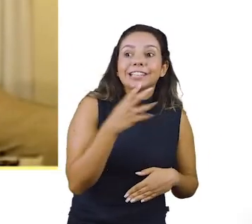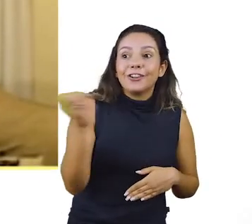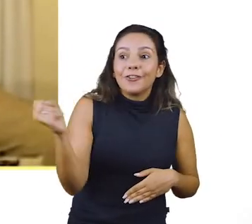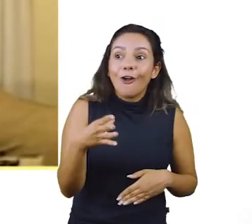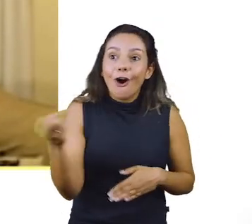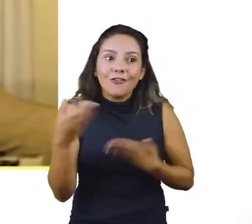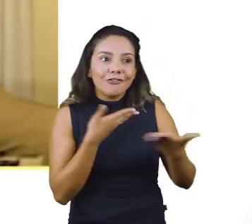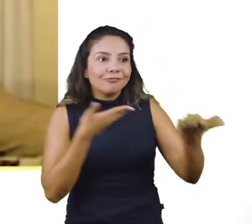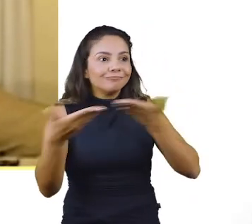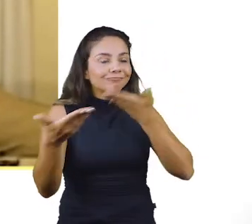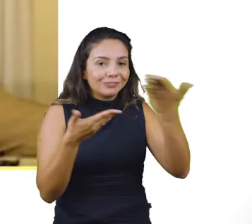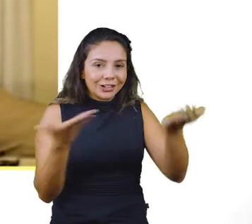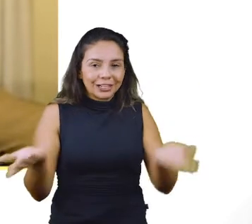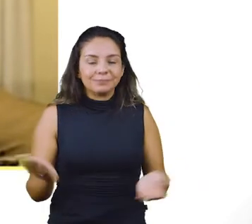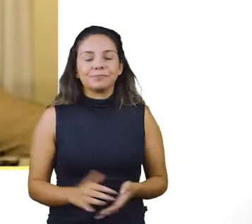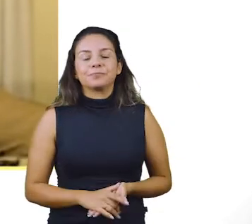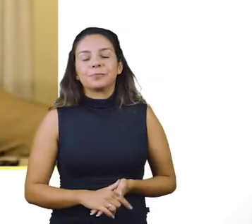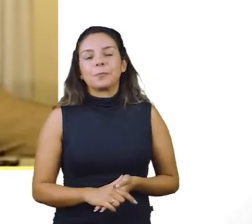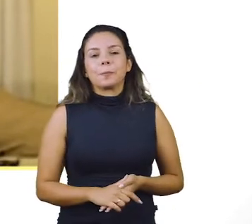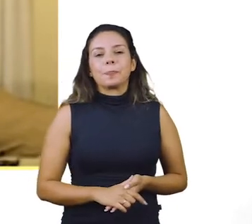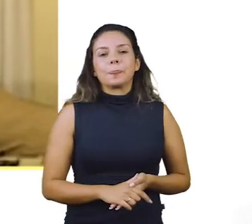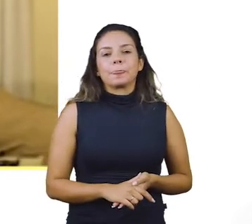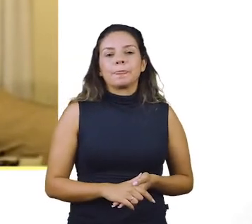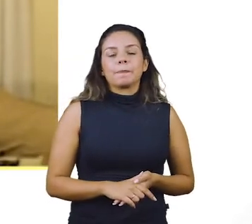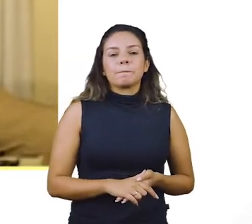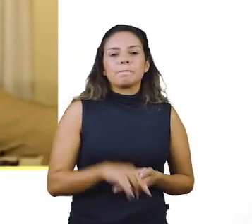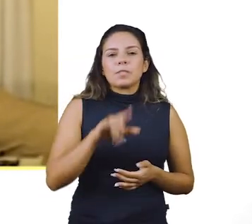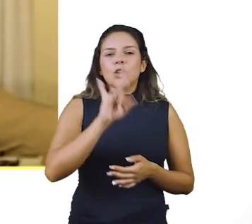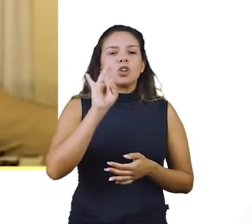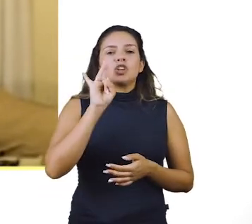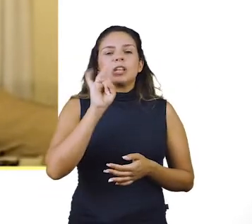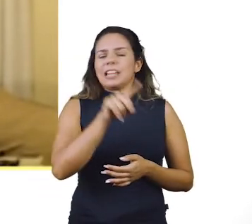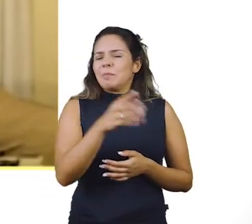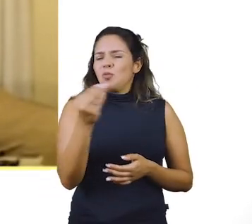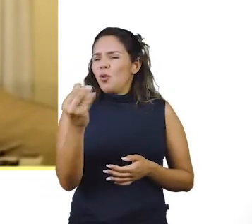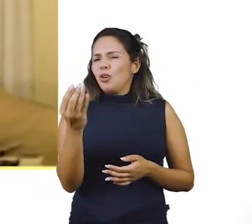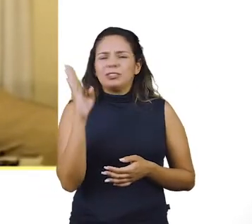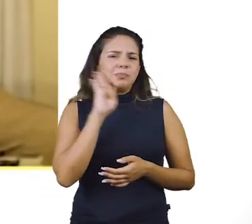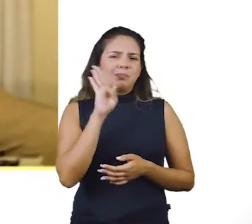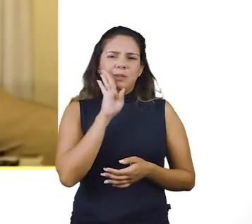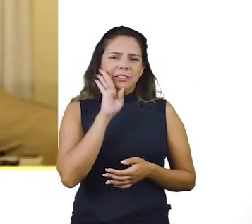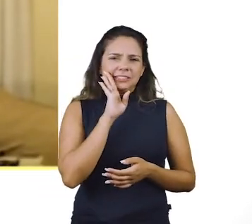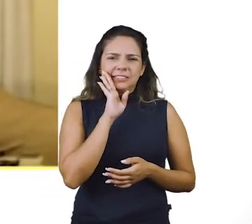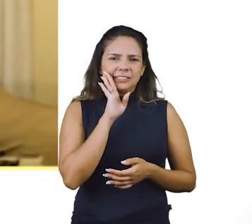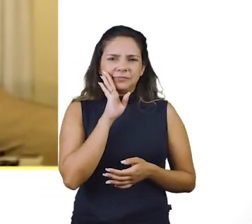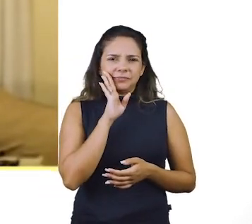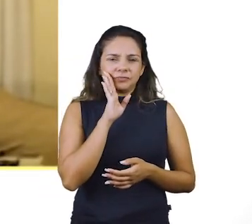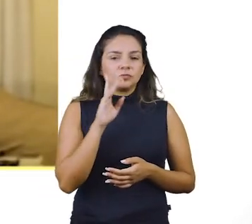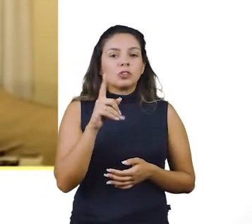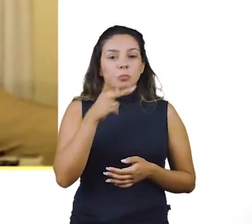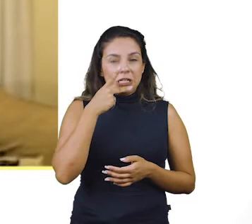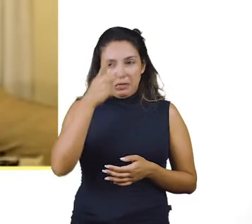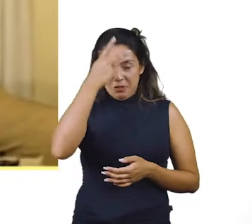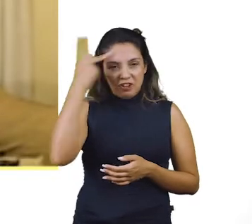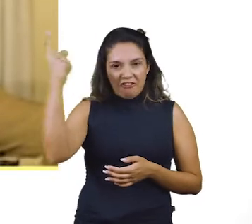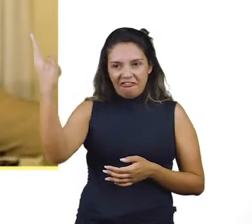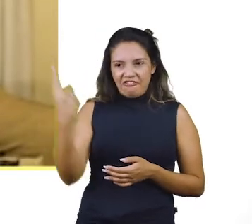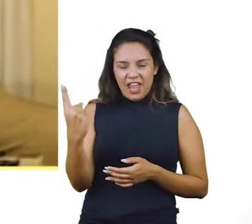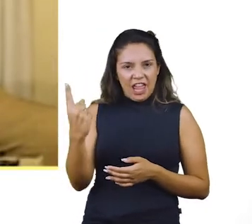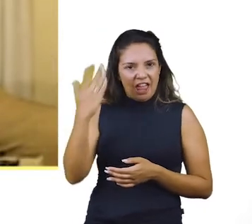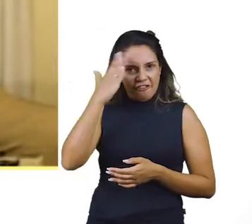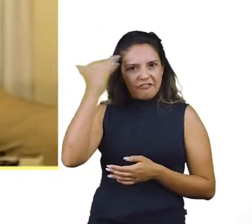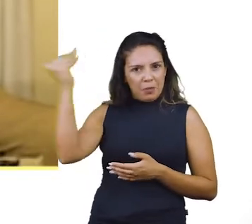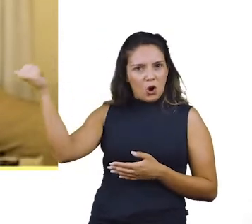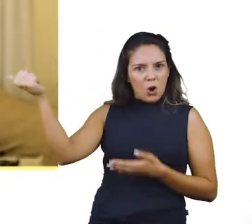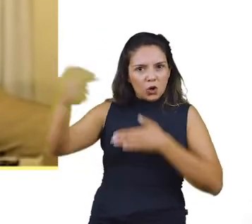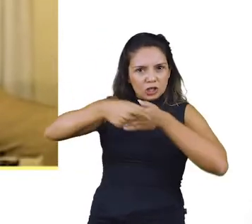bacana. Acho que é um evento que não traz o autor no meio de 300 seguranças para falar com as pessoas, não. Os